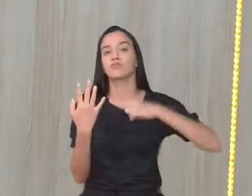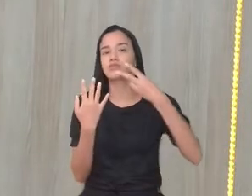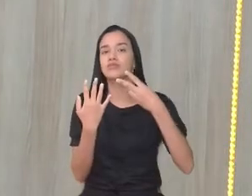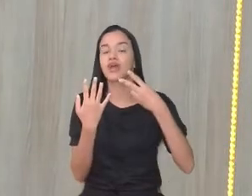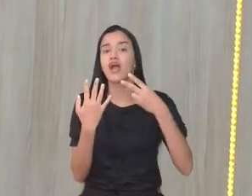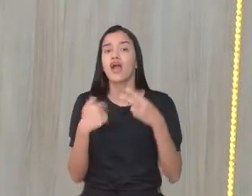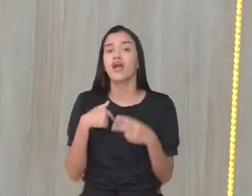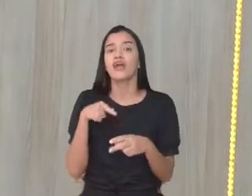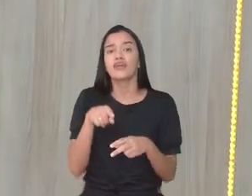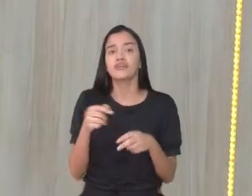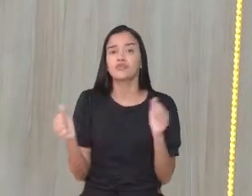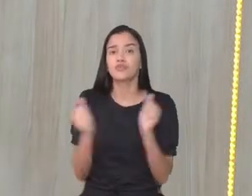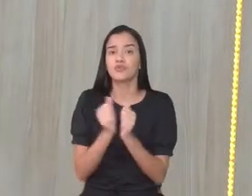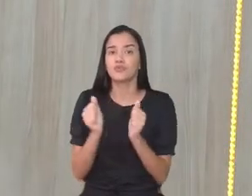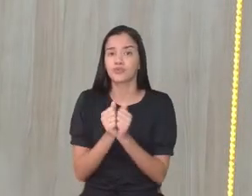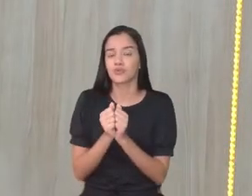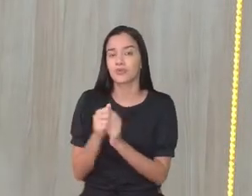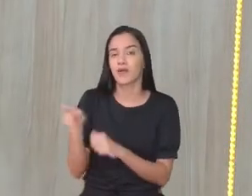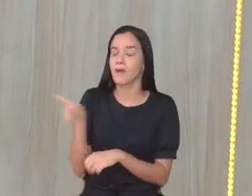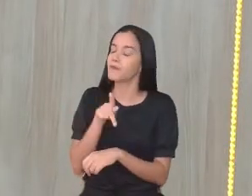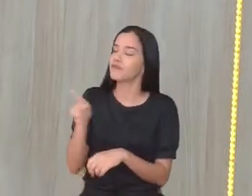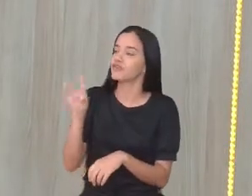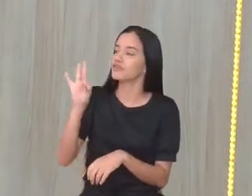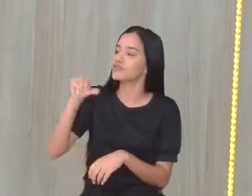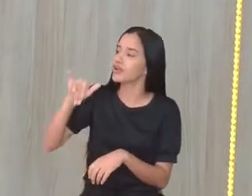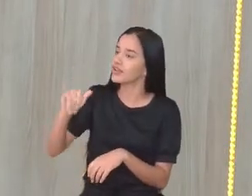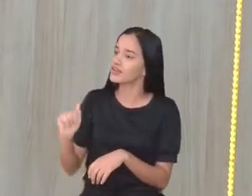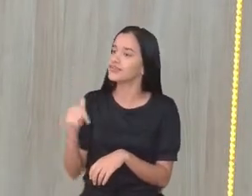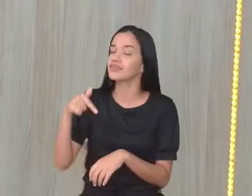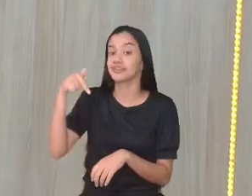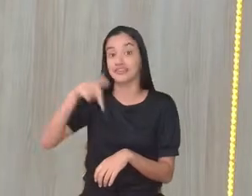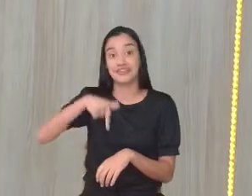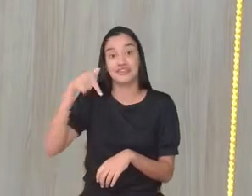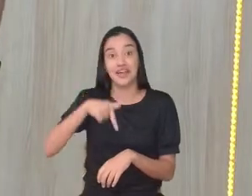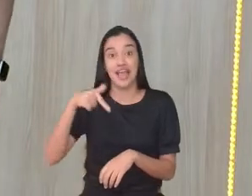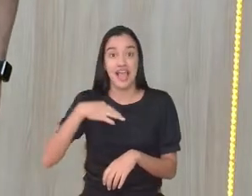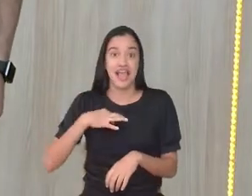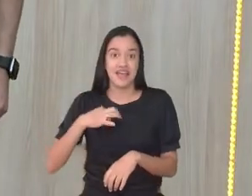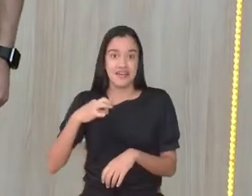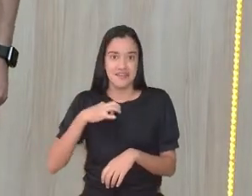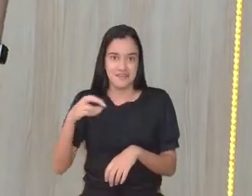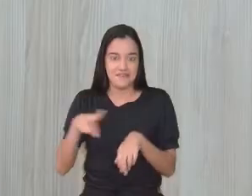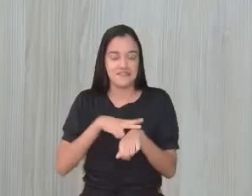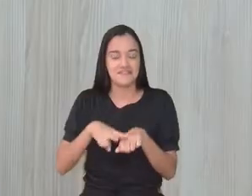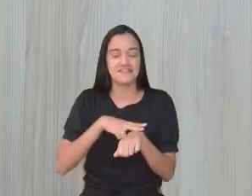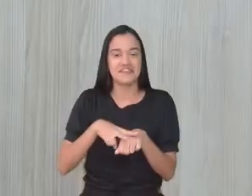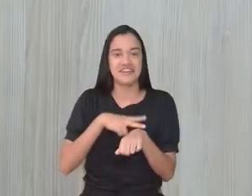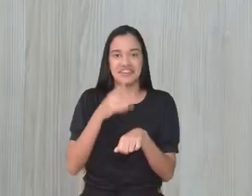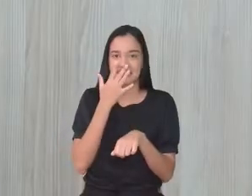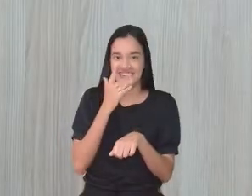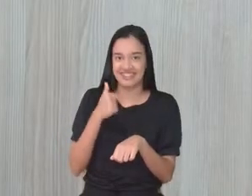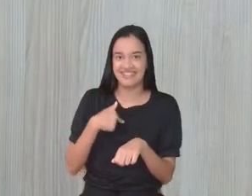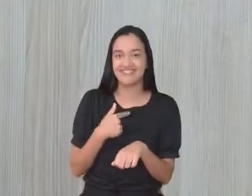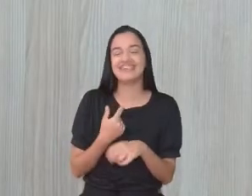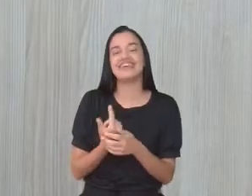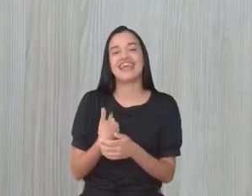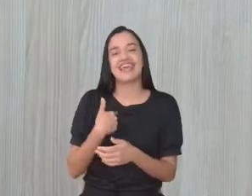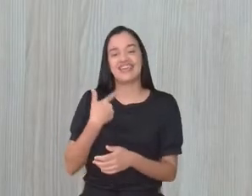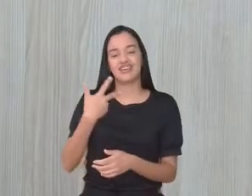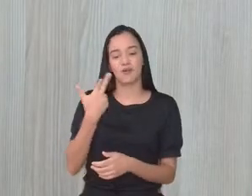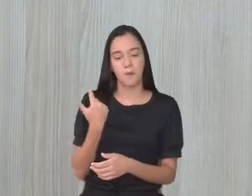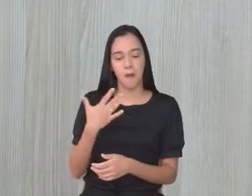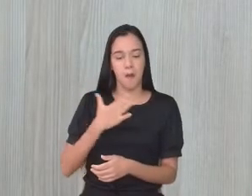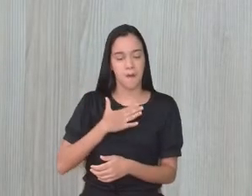Quem me acompanha hoje é a professora Tânia, tá aqui de verde também, igual o pai, certo?